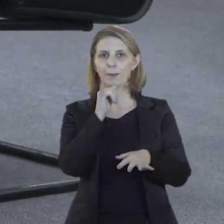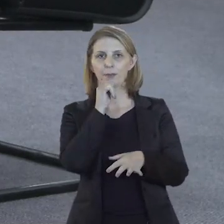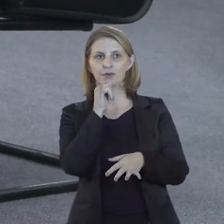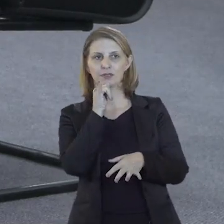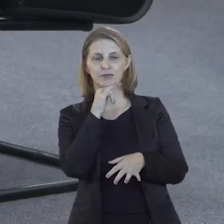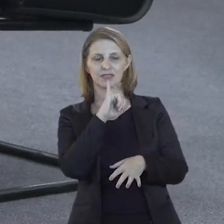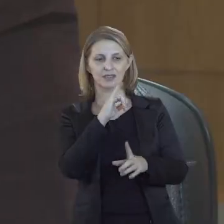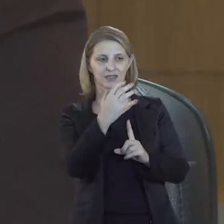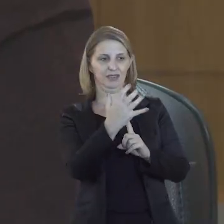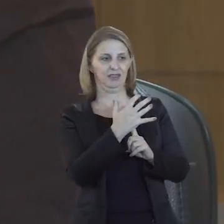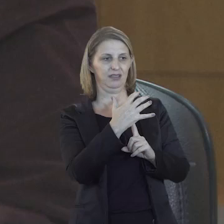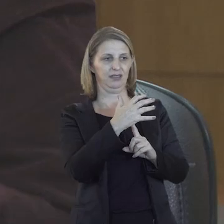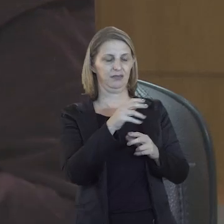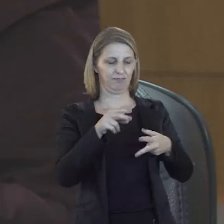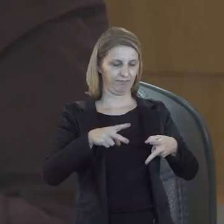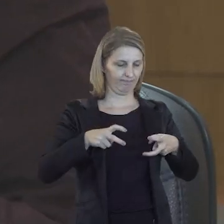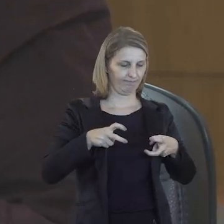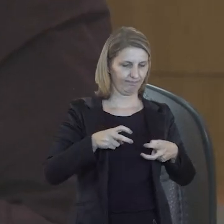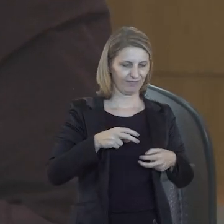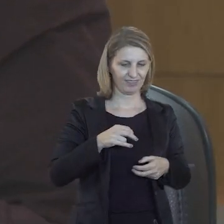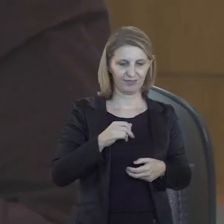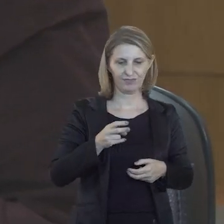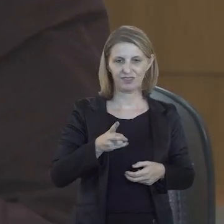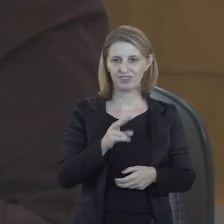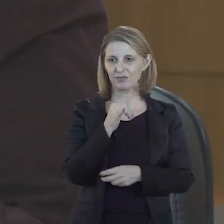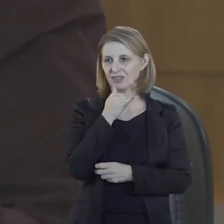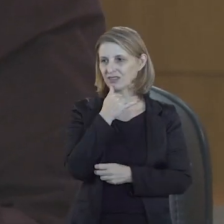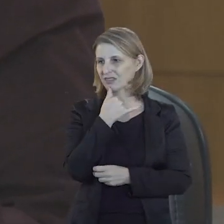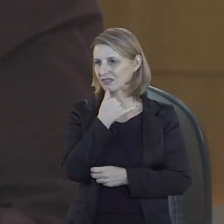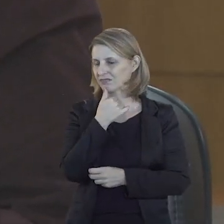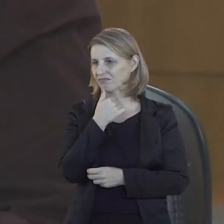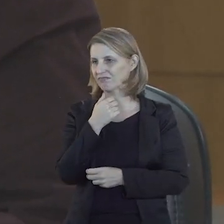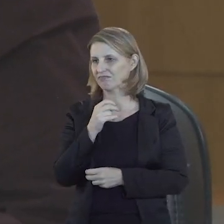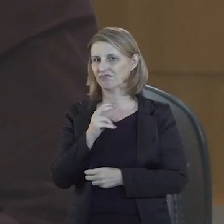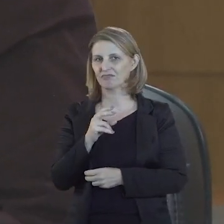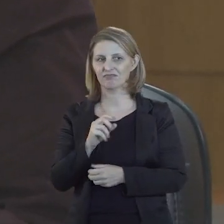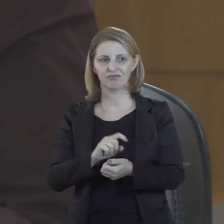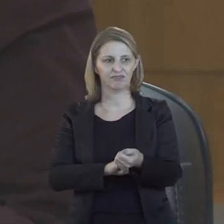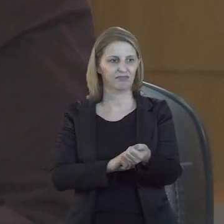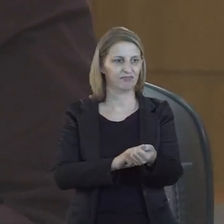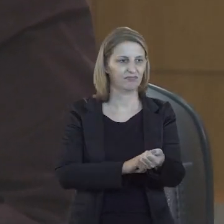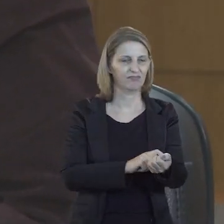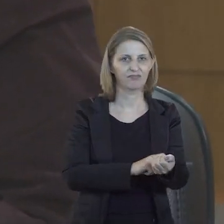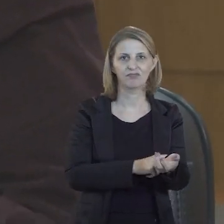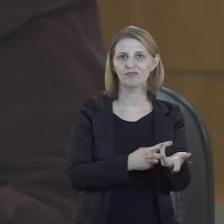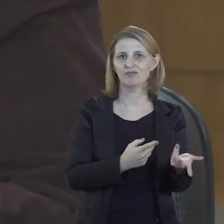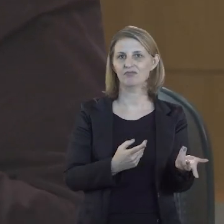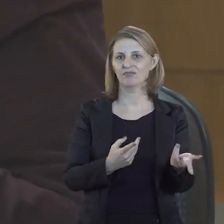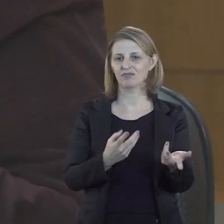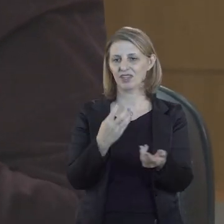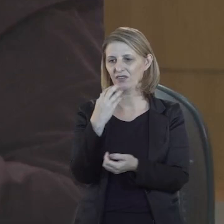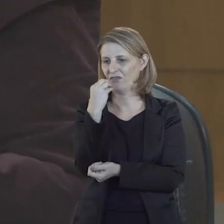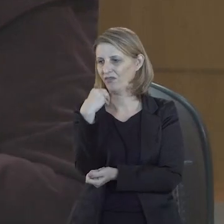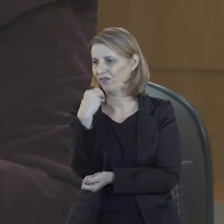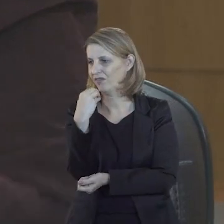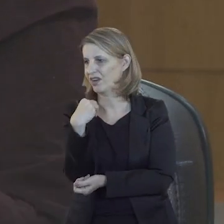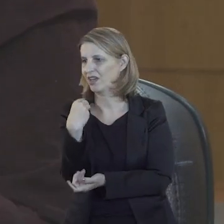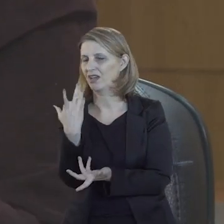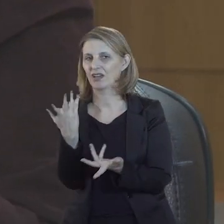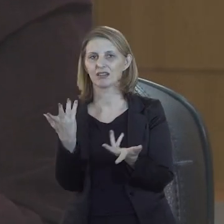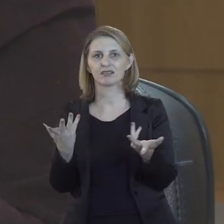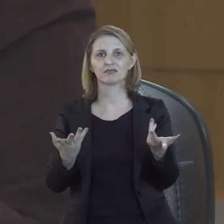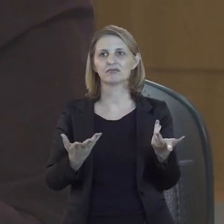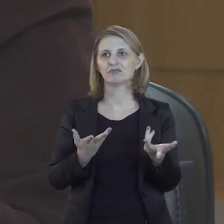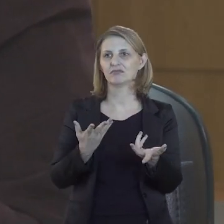aquilo. Quando você está afetada, você começa a perceber alterações do seu humor. Você começa a